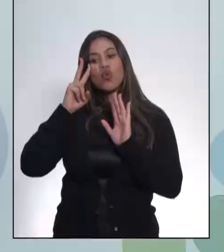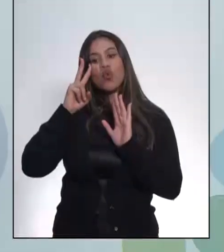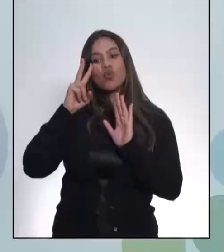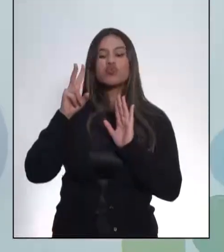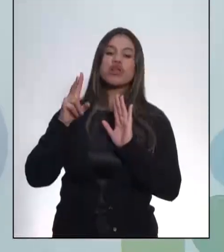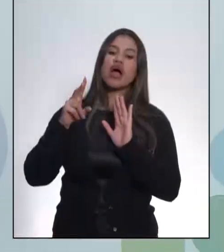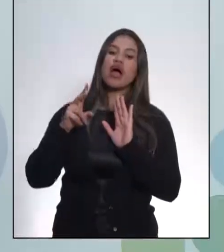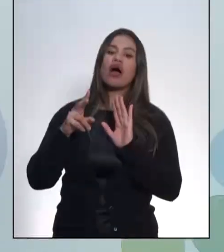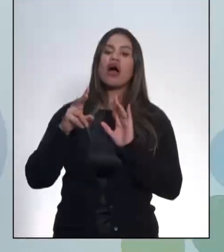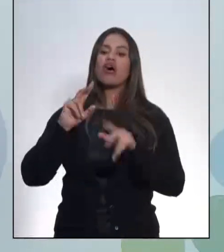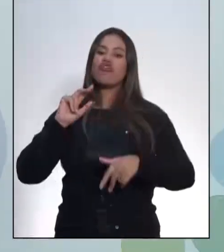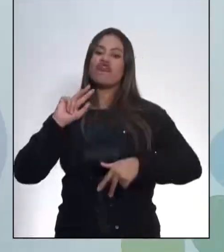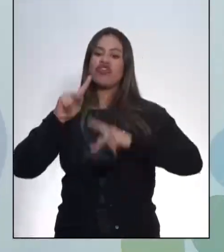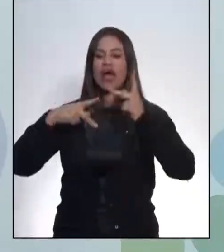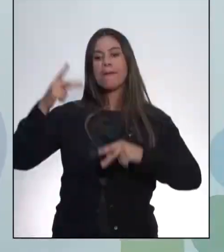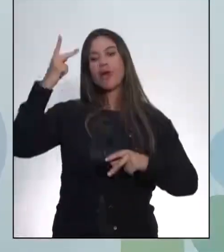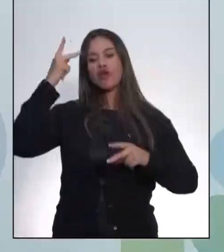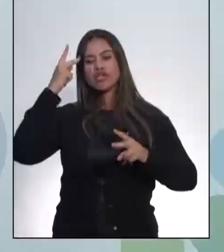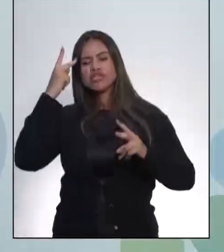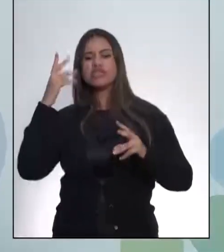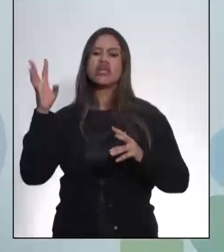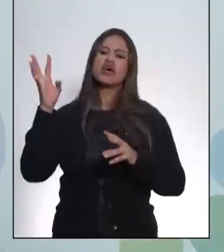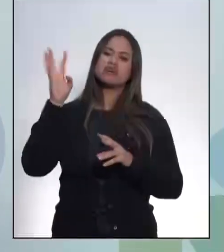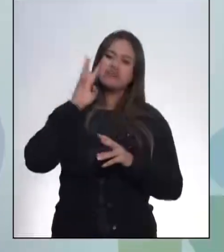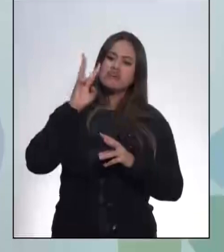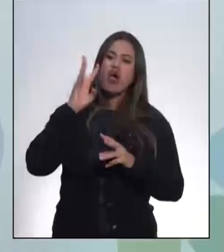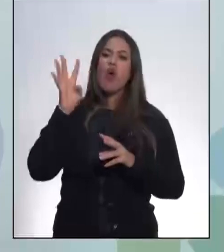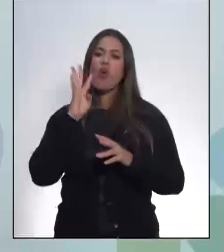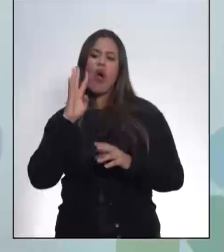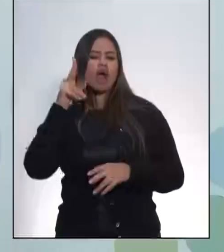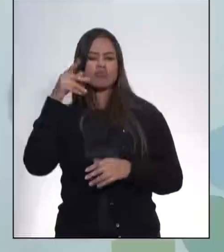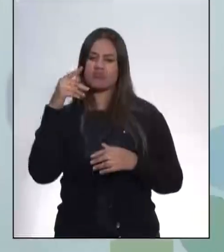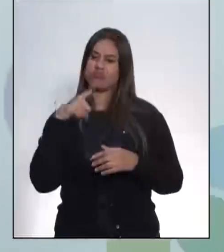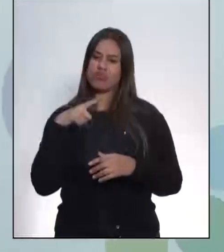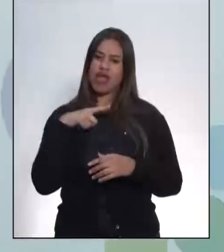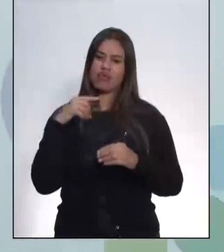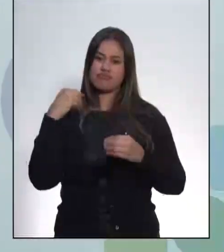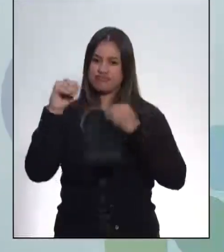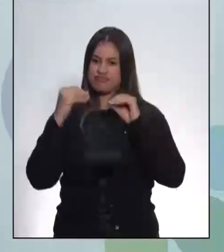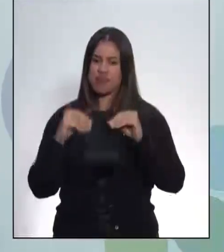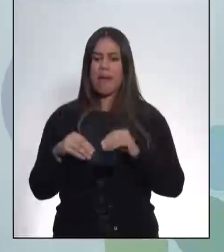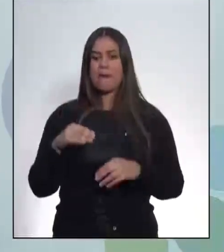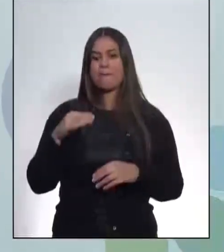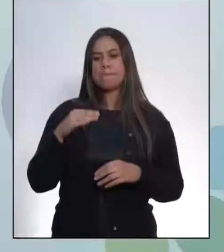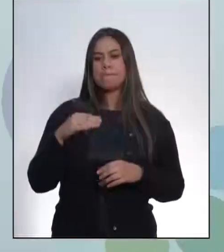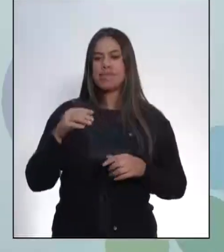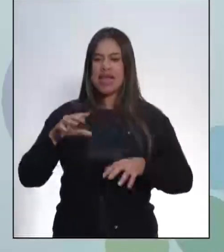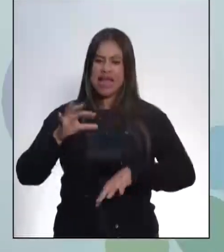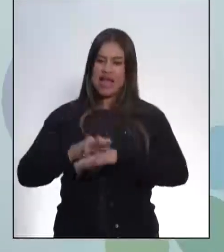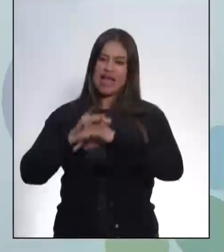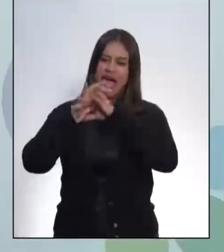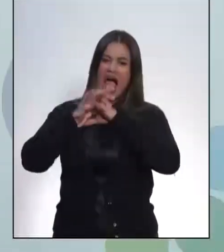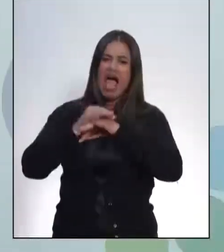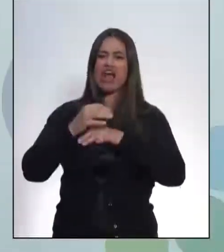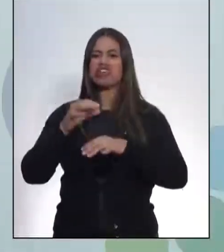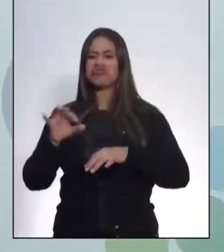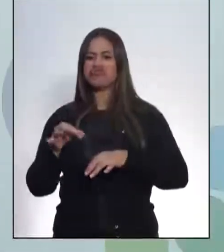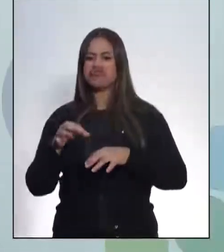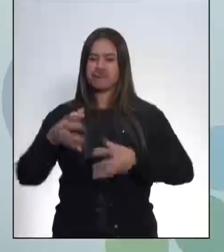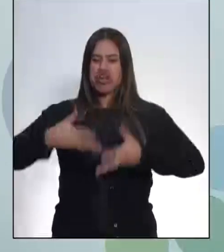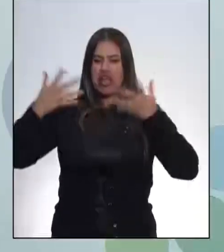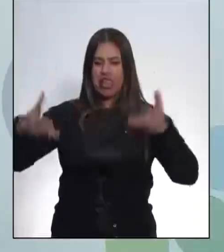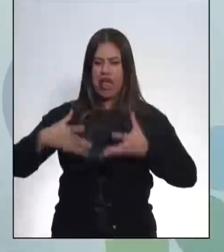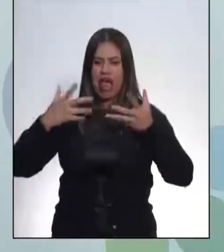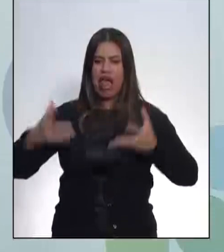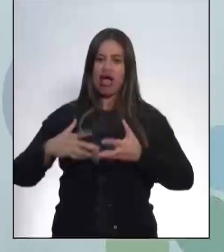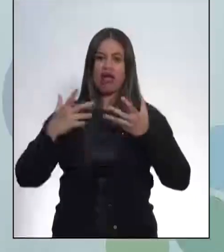à rolê, toda quarta é feijoada, toda quinta. E o virada paulista é um prato que é paulista. Bisteca, mais couve, mais banana, mais não sei o quê, mais